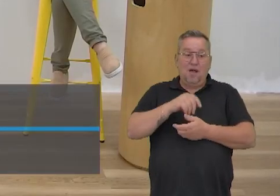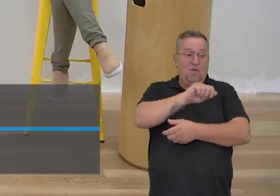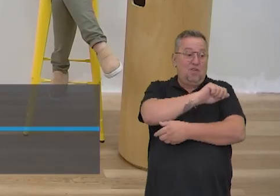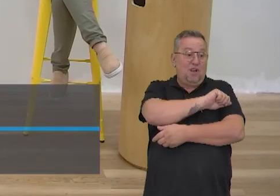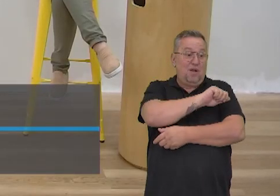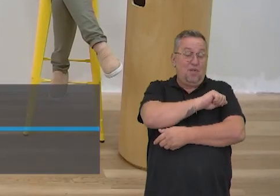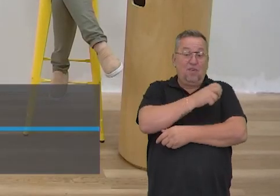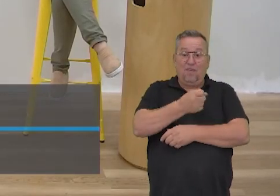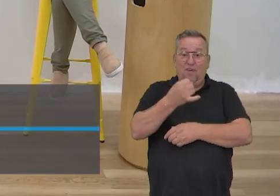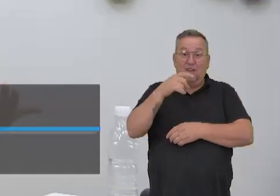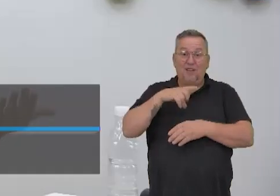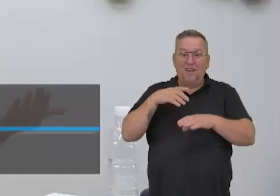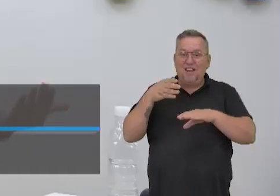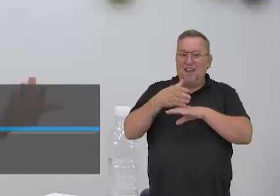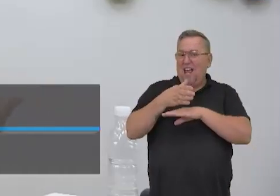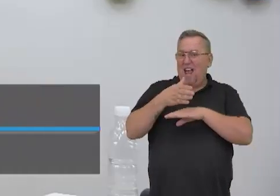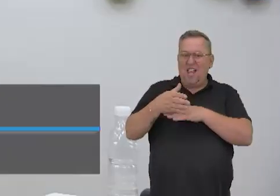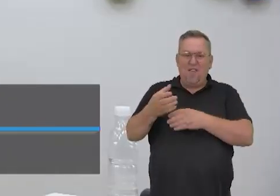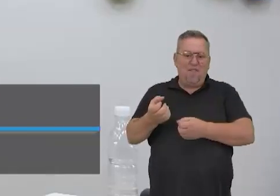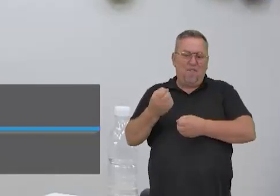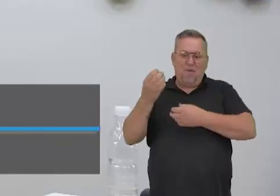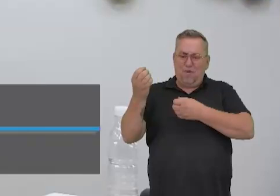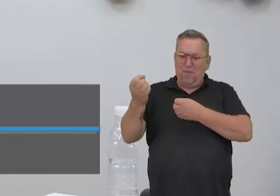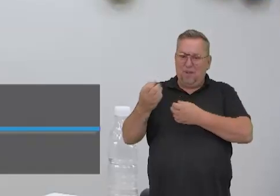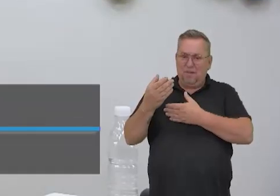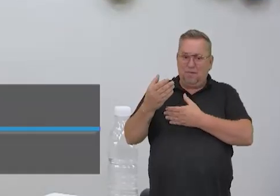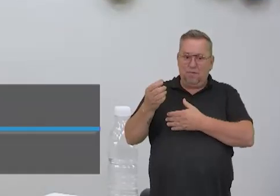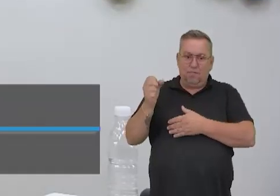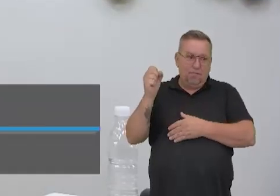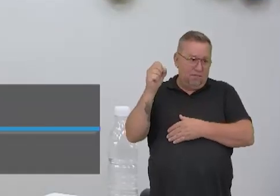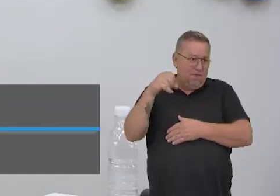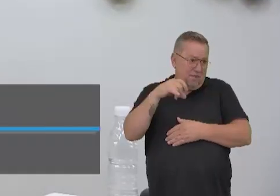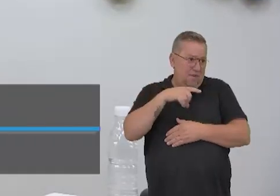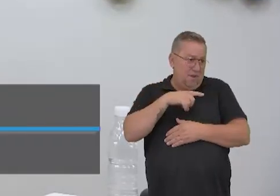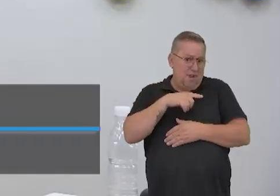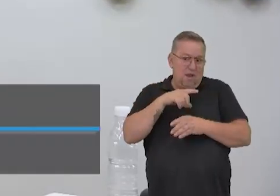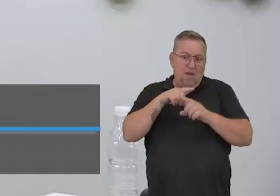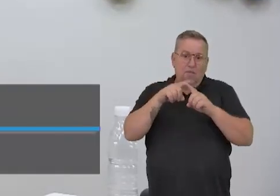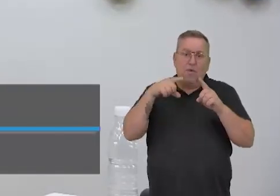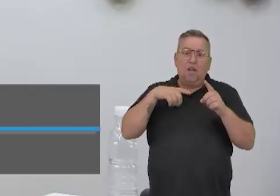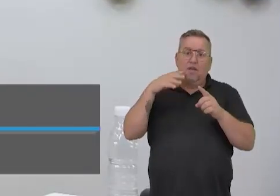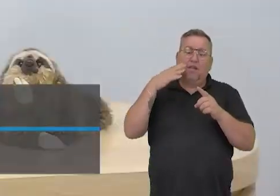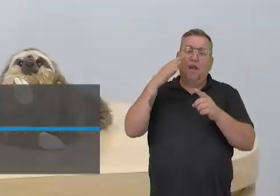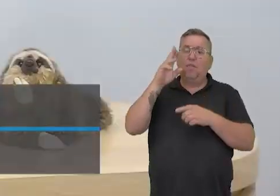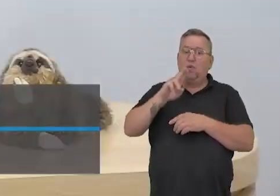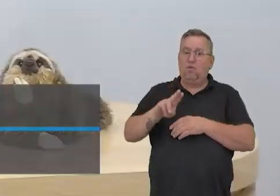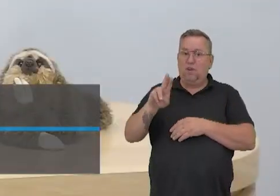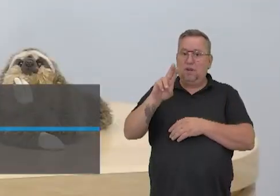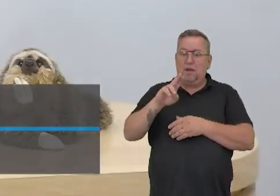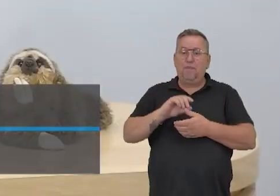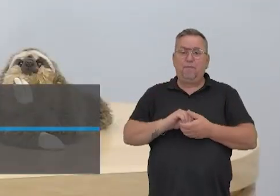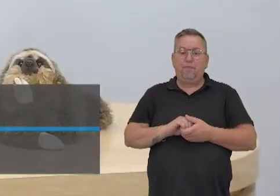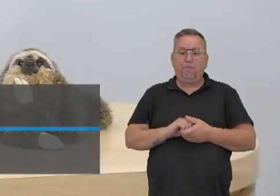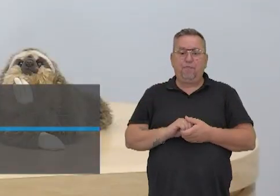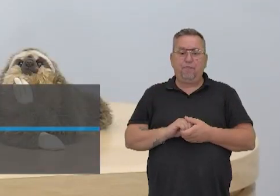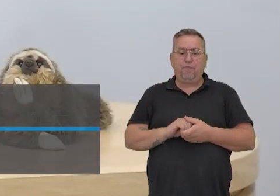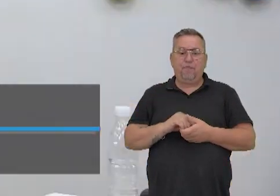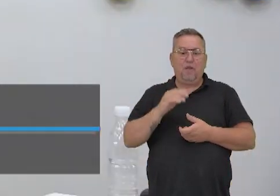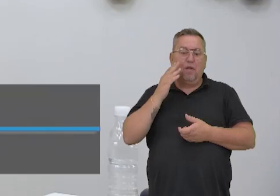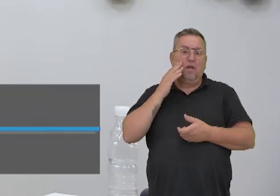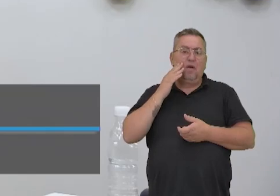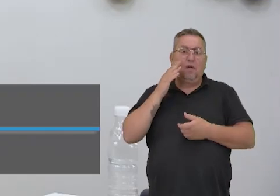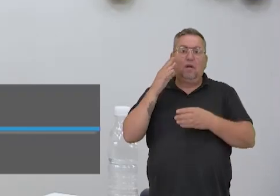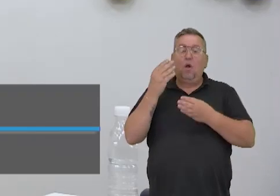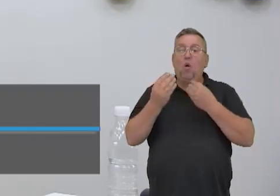alunos hoje têm acesso à informação. Sim, eles têm, mas será que sabem utilizar? Né? Será que eles